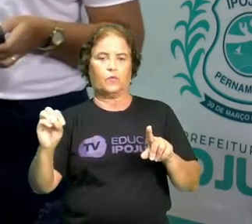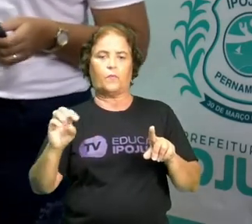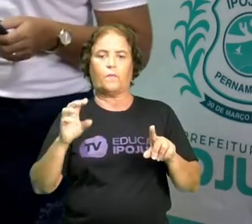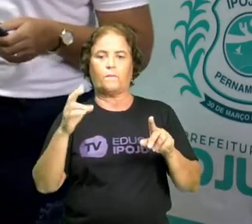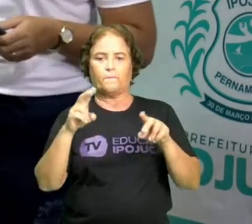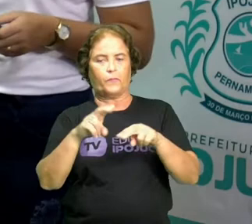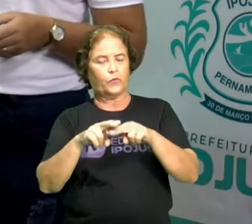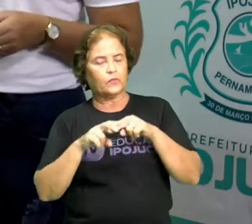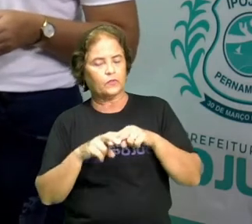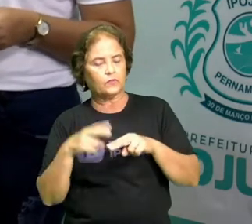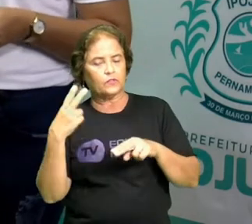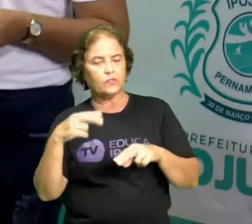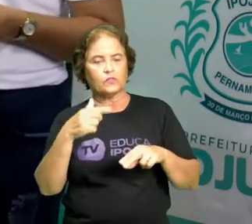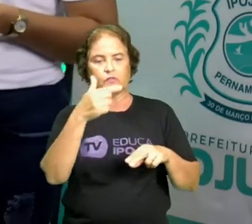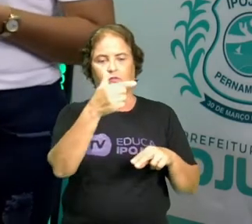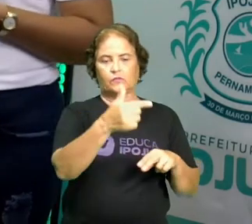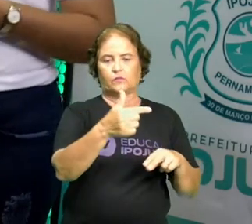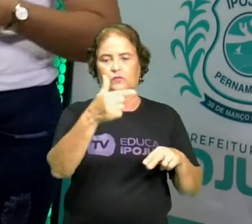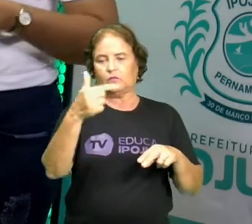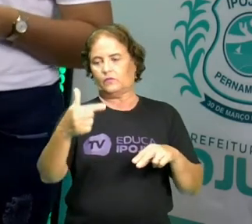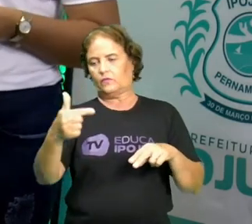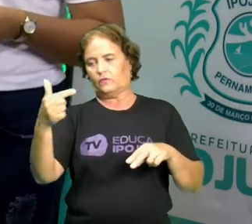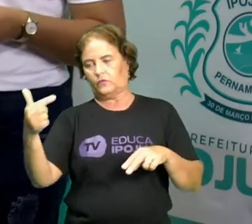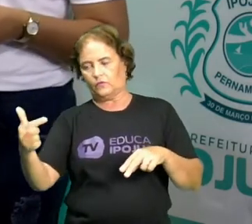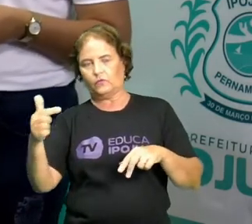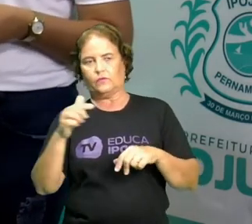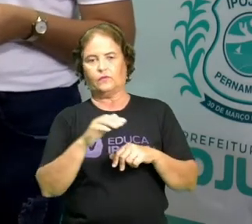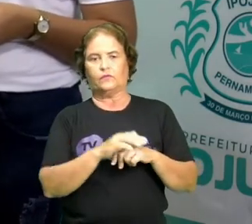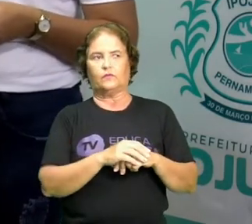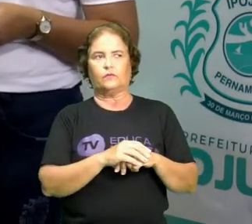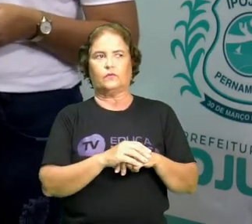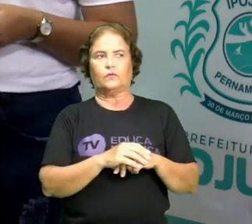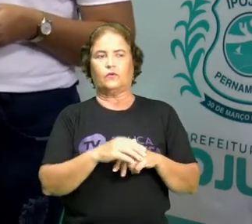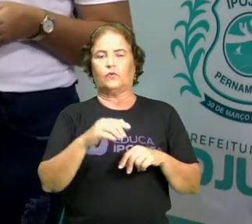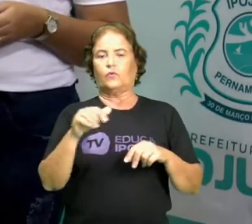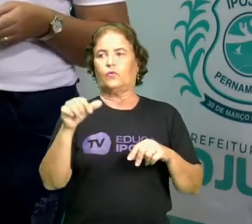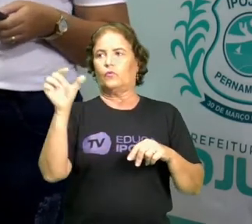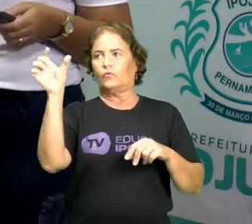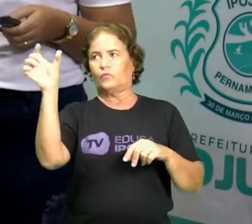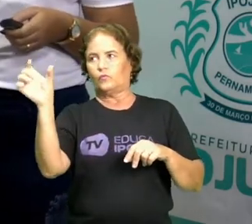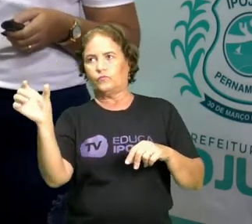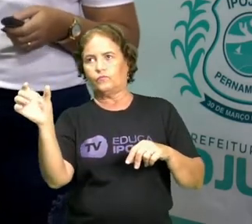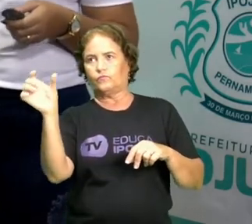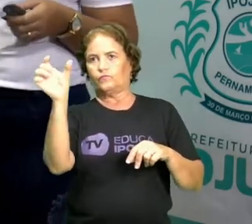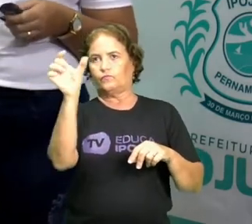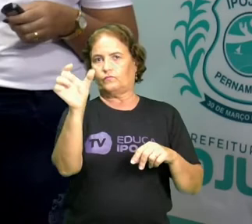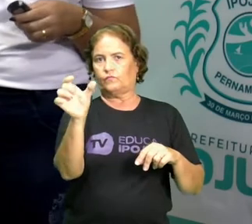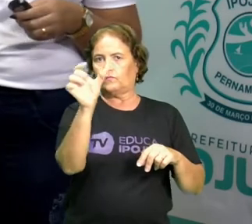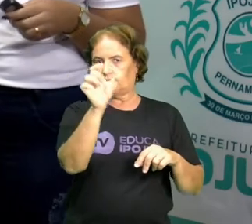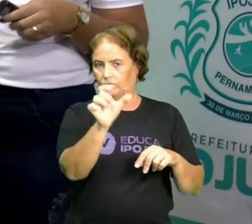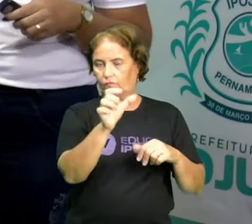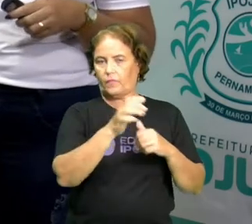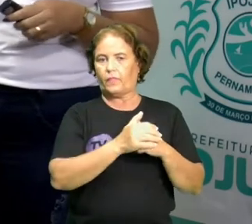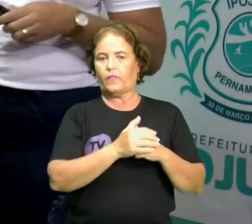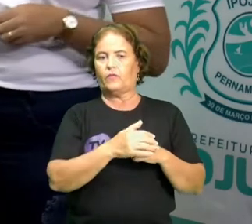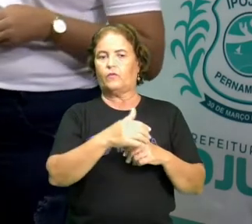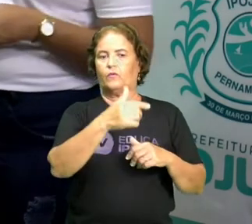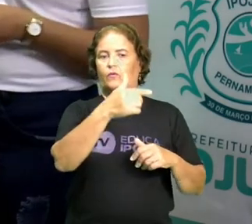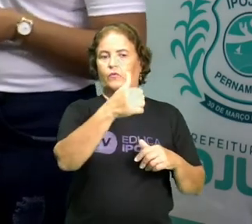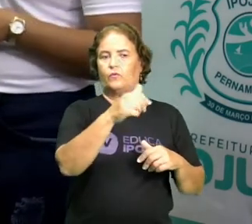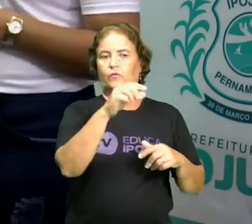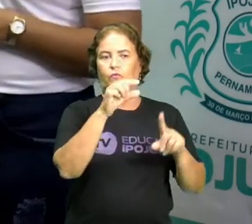222, tá? 222, 222, classe da unidade, da dezena e a classe da